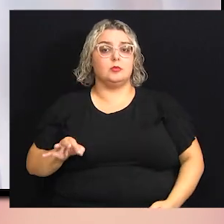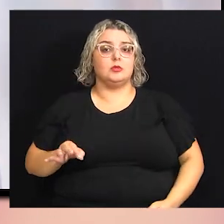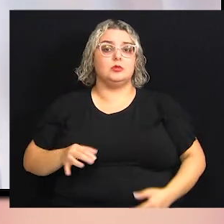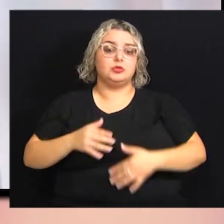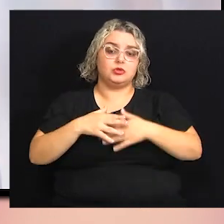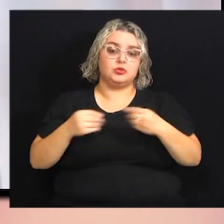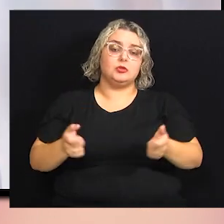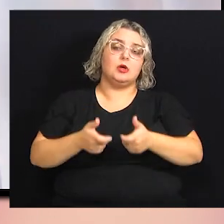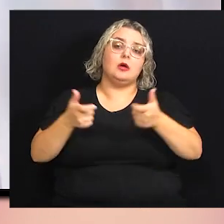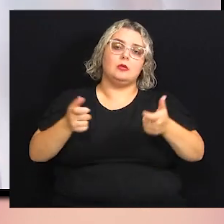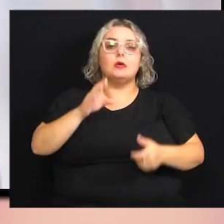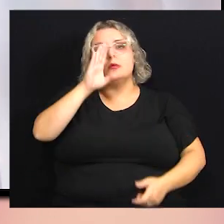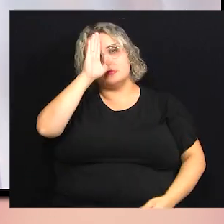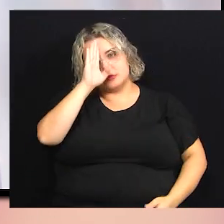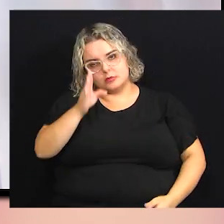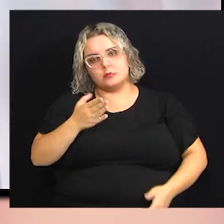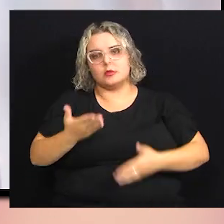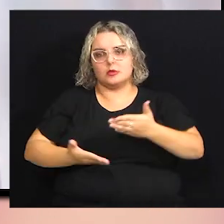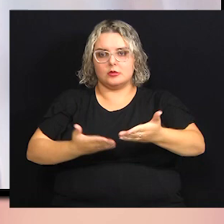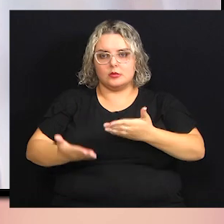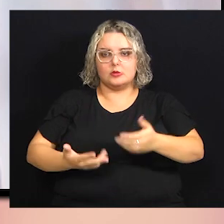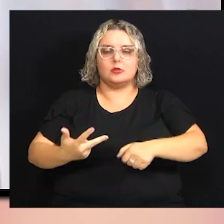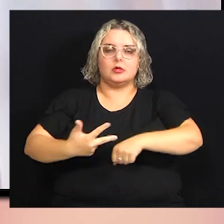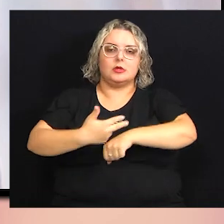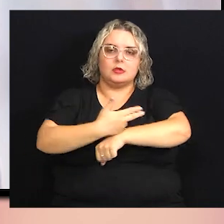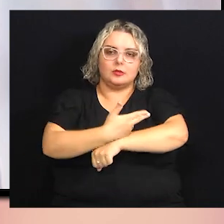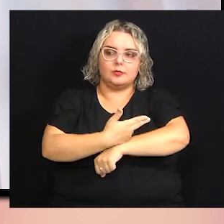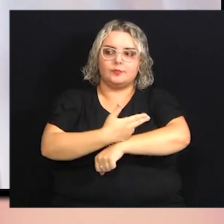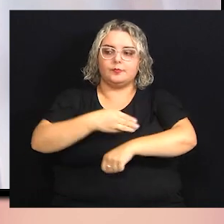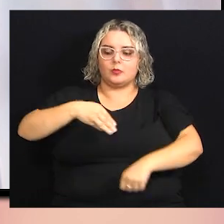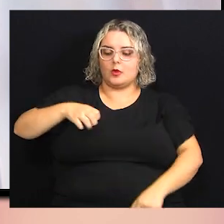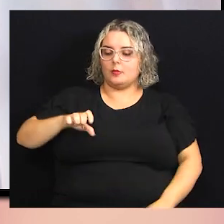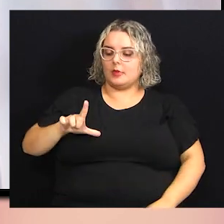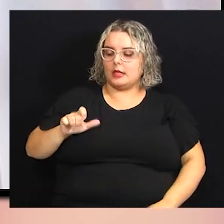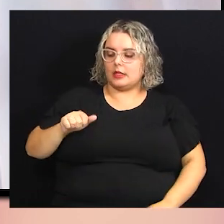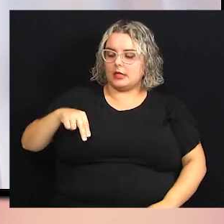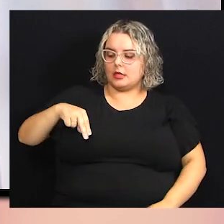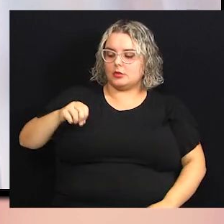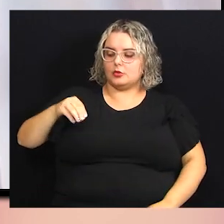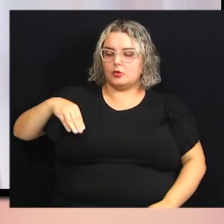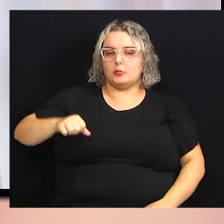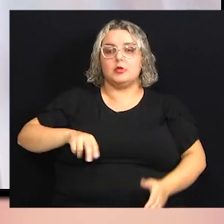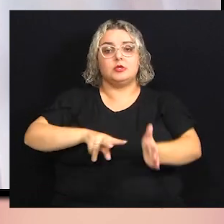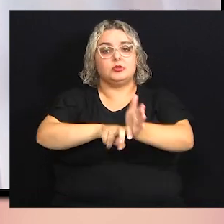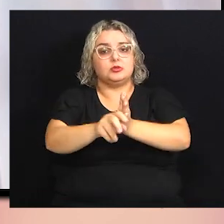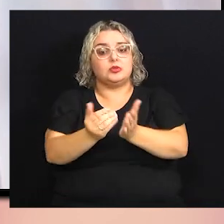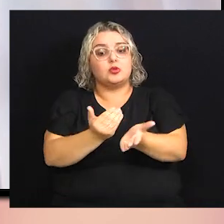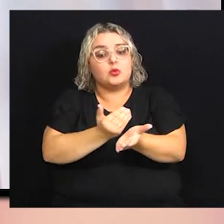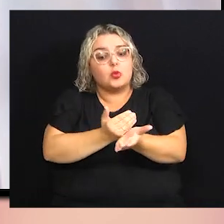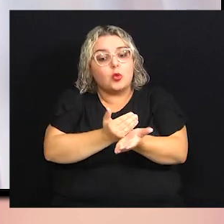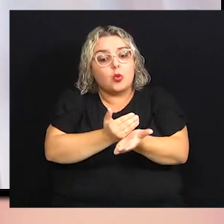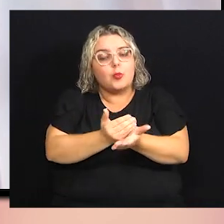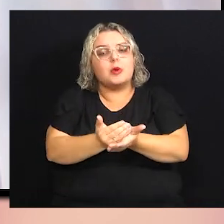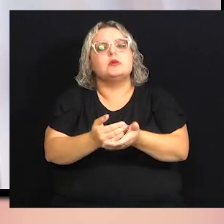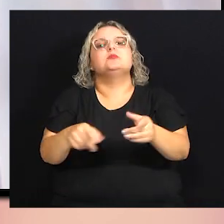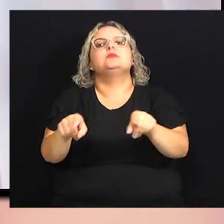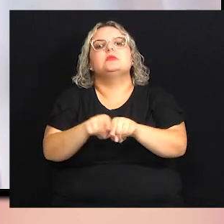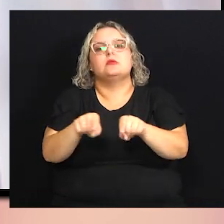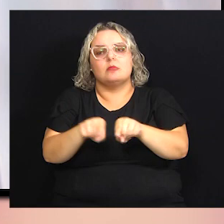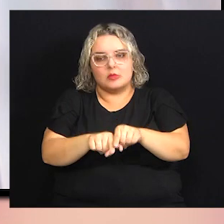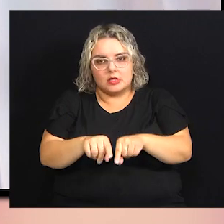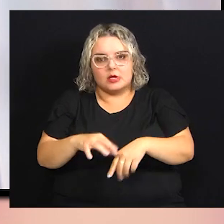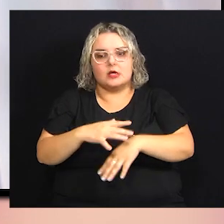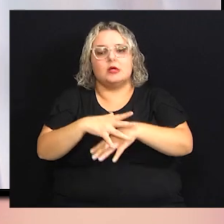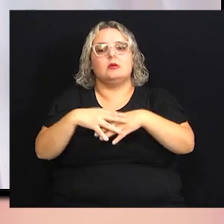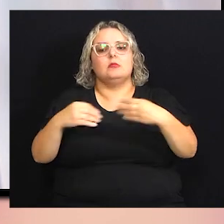de cura muito alta, principalmente com tratamento cirúrgico. O melanoma, diagnosticado numa fase mais precoce,